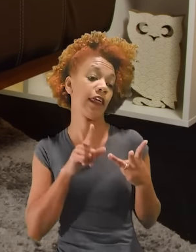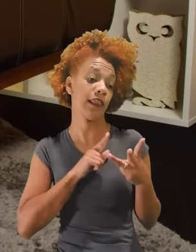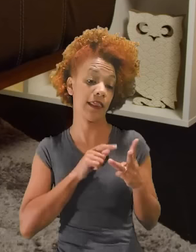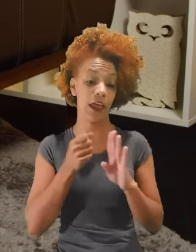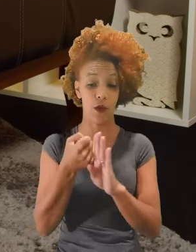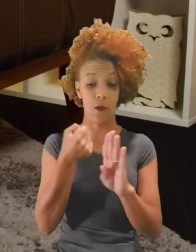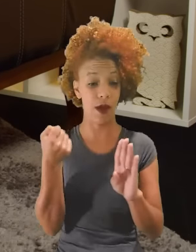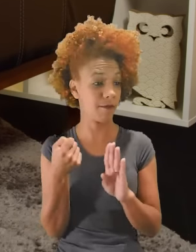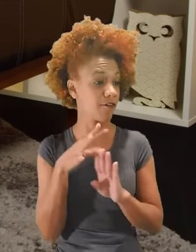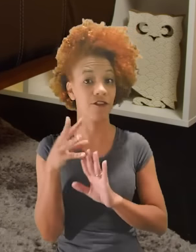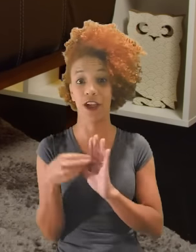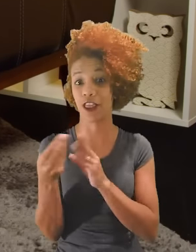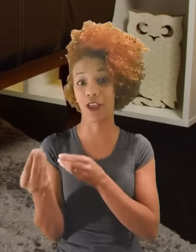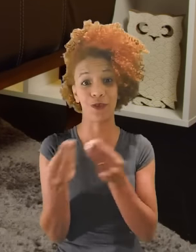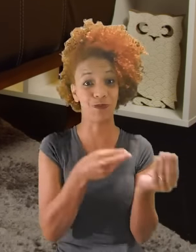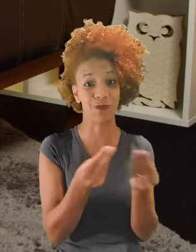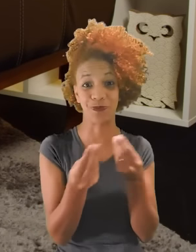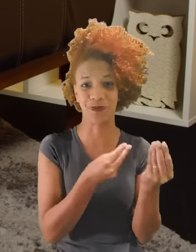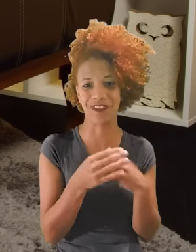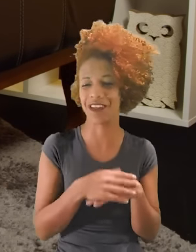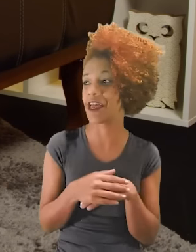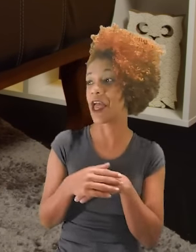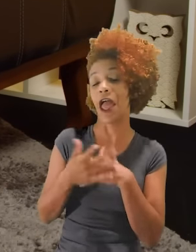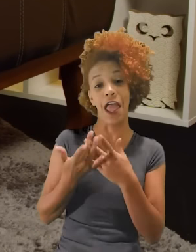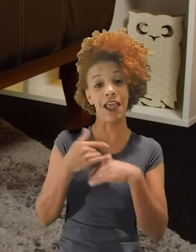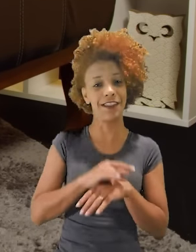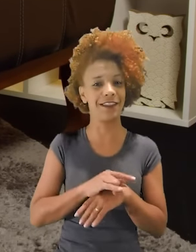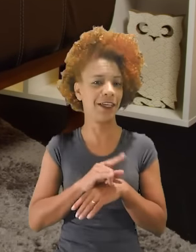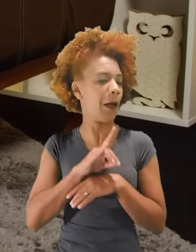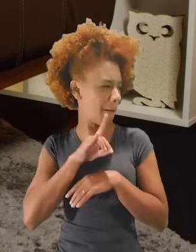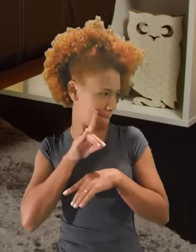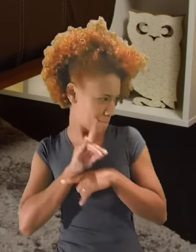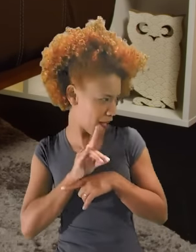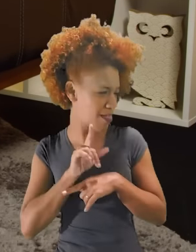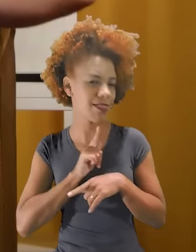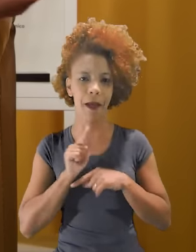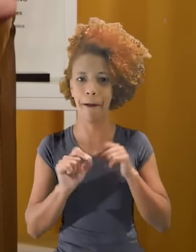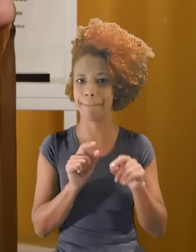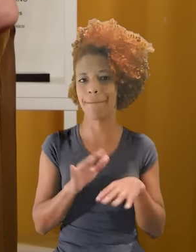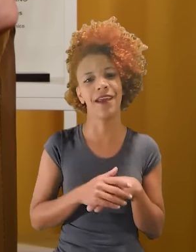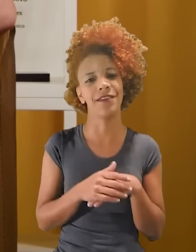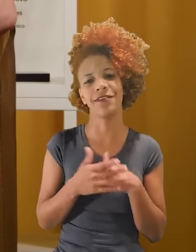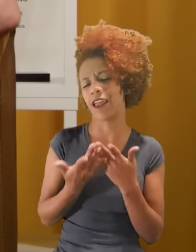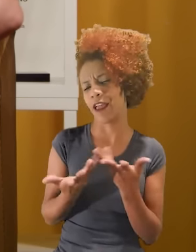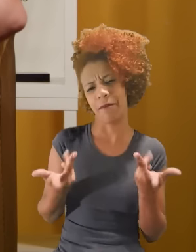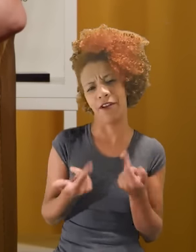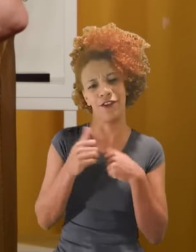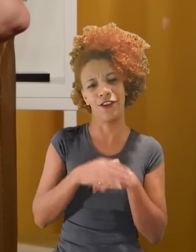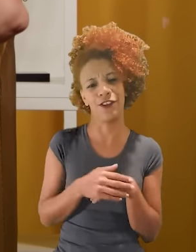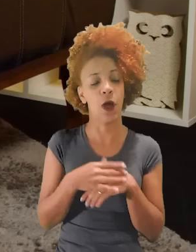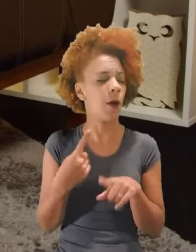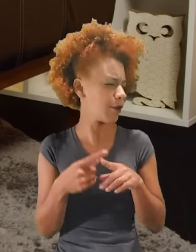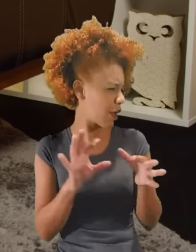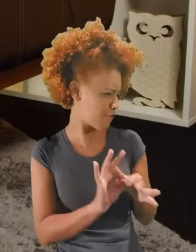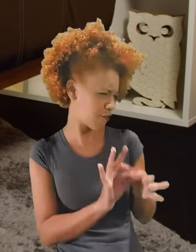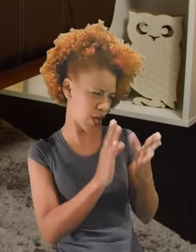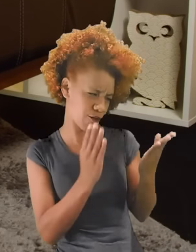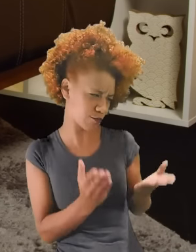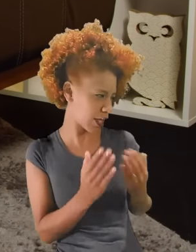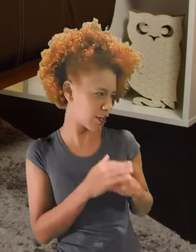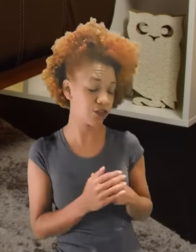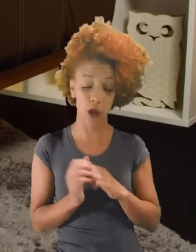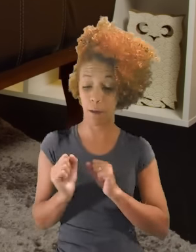também. O cara vai dando tudo. Esse Batman aí atrás esse também. Esse Batman também. Tá incluído, pô, da Insider. Parte do sofá. Deixa eu deixar aqui, ó. Tá certo? Deixa, fica à vontade, claro. Pode deixar aí. Vou